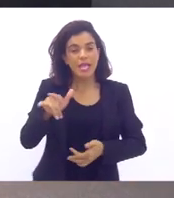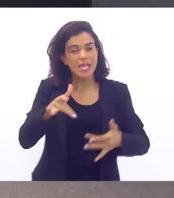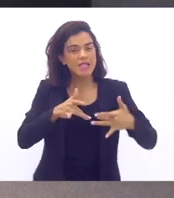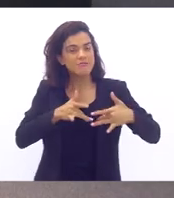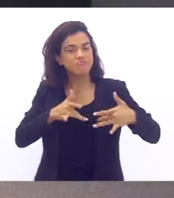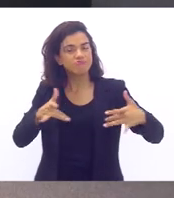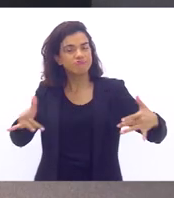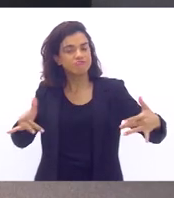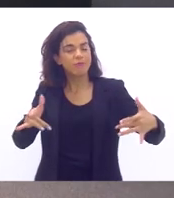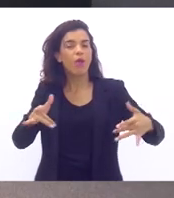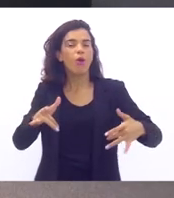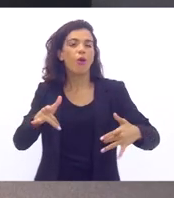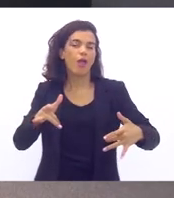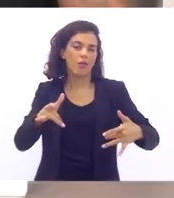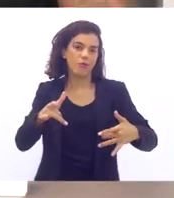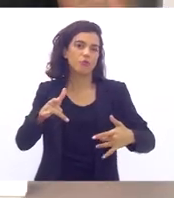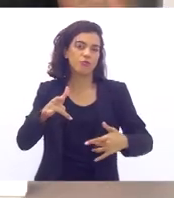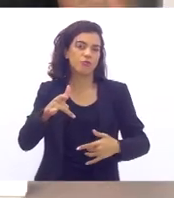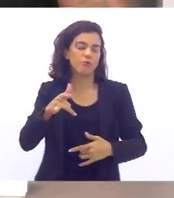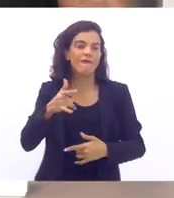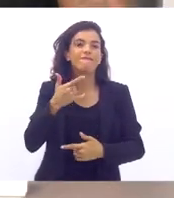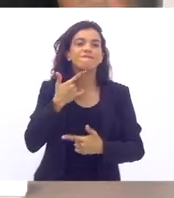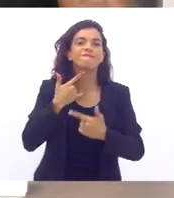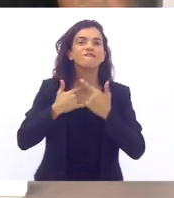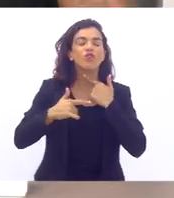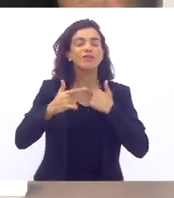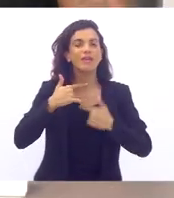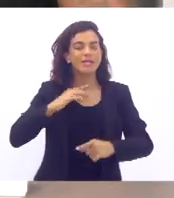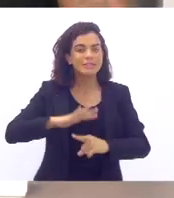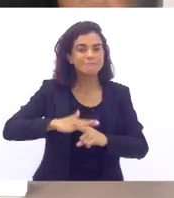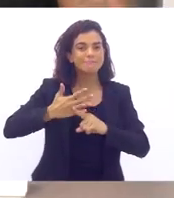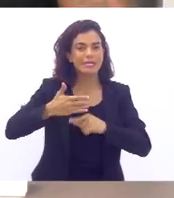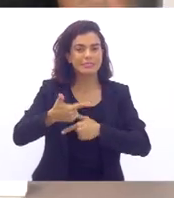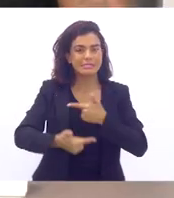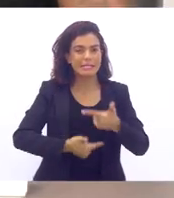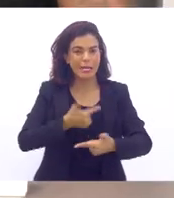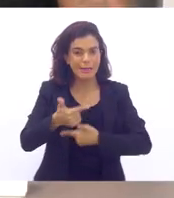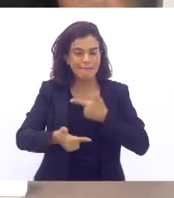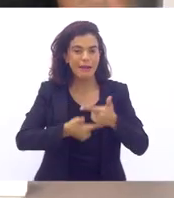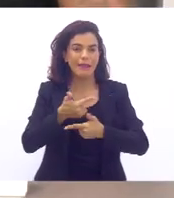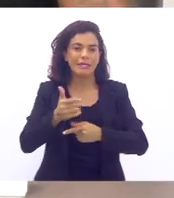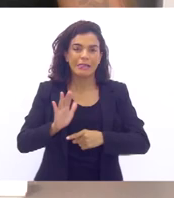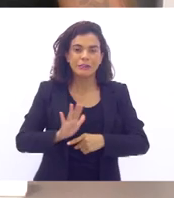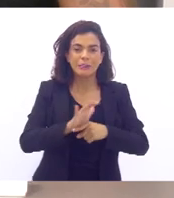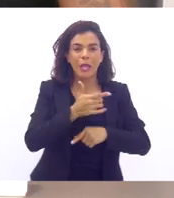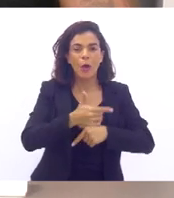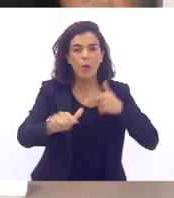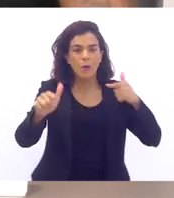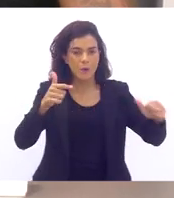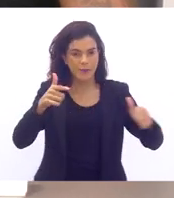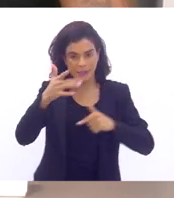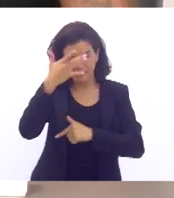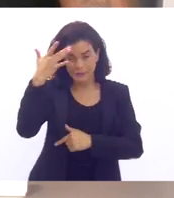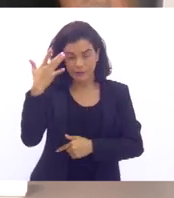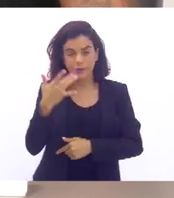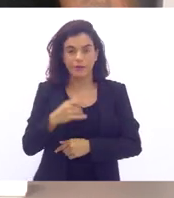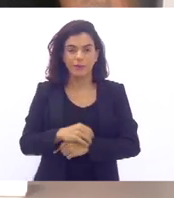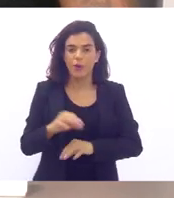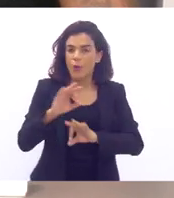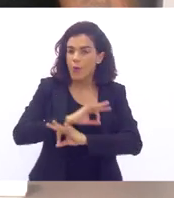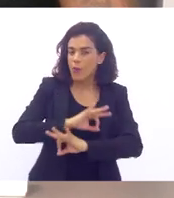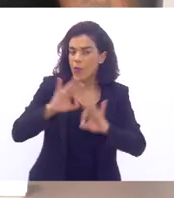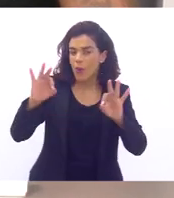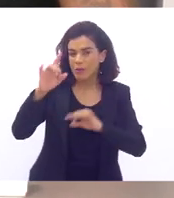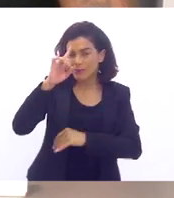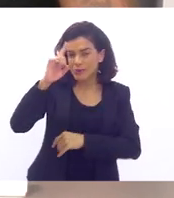com que a gente tenha mais dedicação e queira trabalhar mais para chegar em mais pessoas que precise então é ótimo dia de trabalho